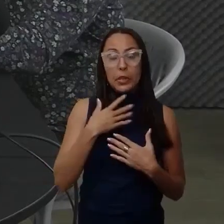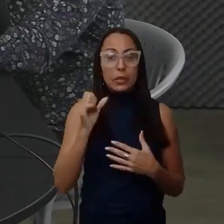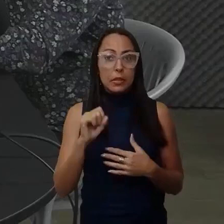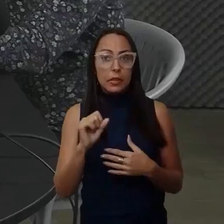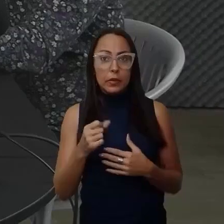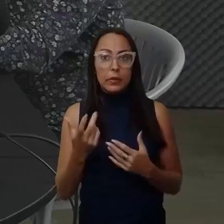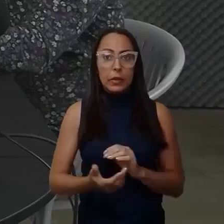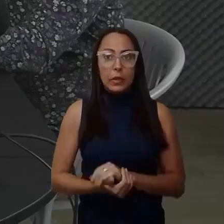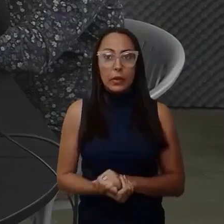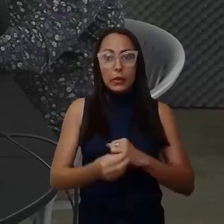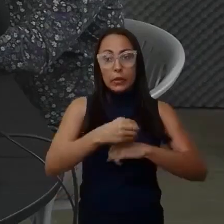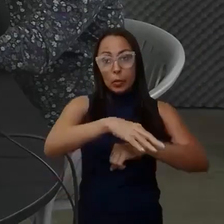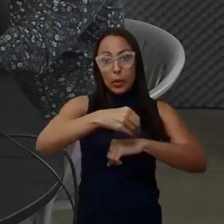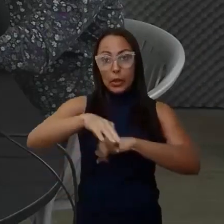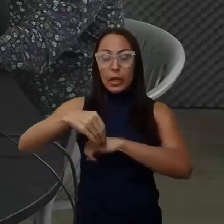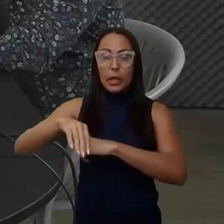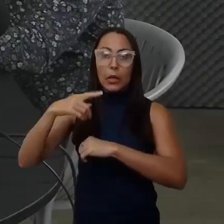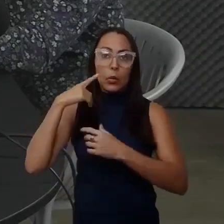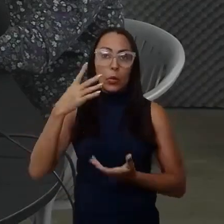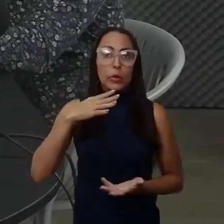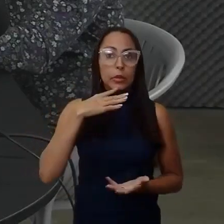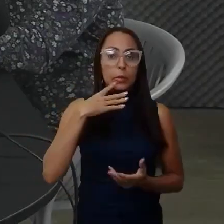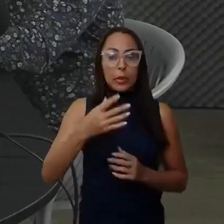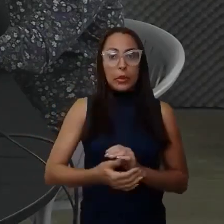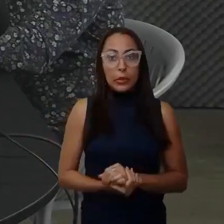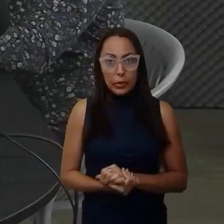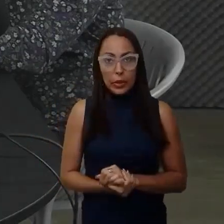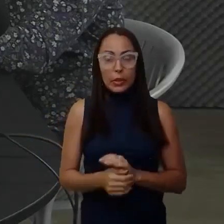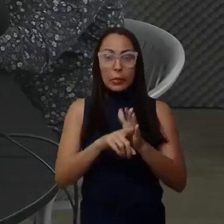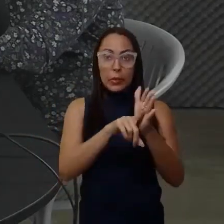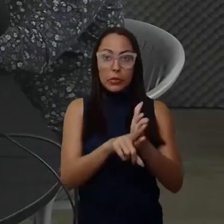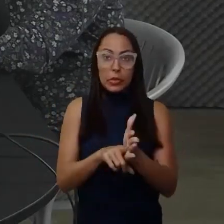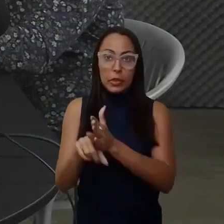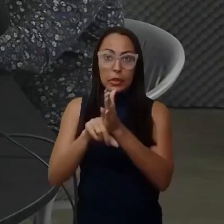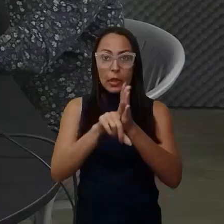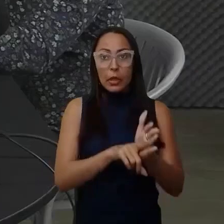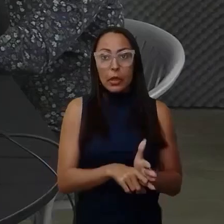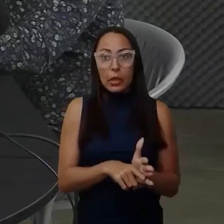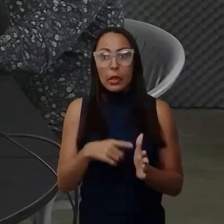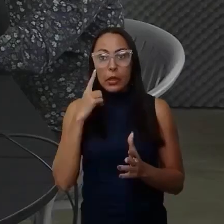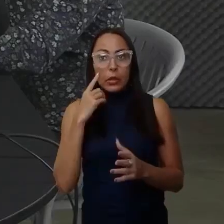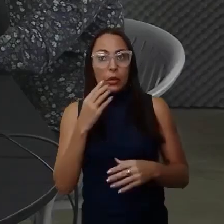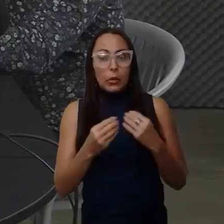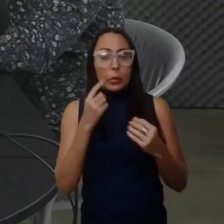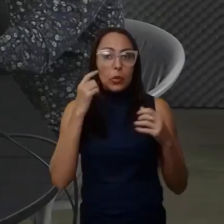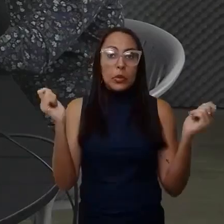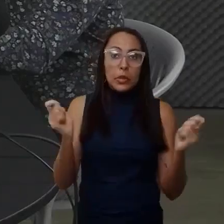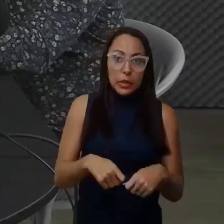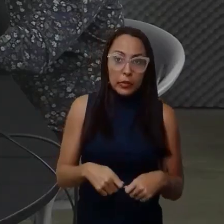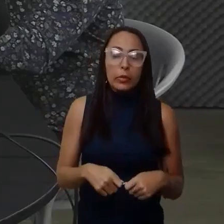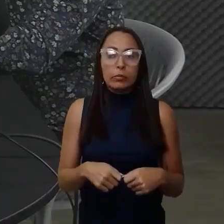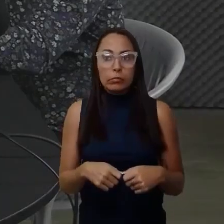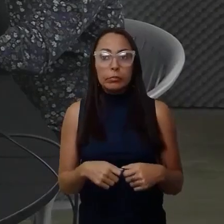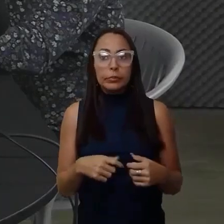sentido, né, compartilhar esse conhecimento, essa pesquisa, né, com o maior público possível, né, que eu acho que